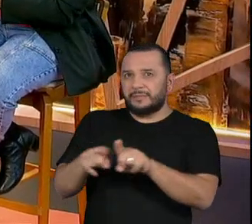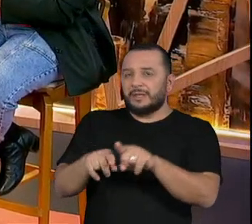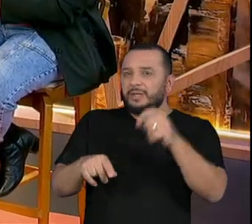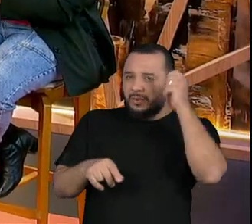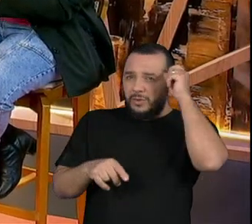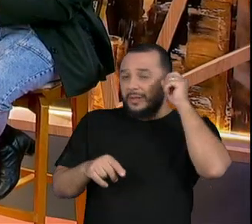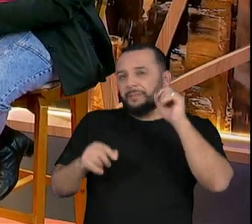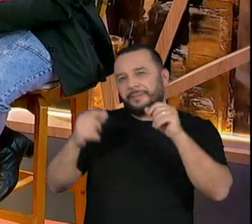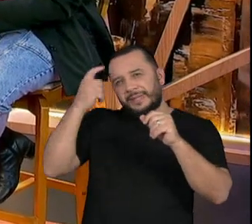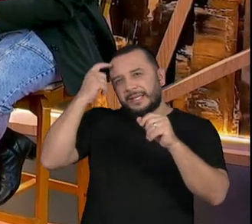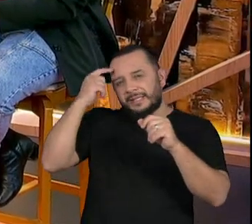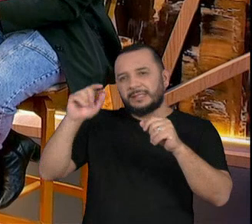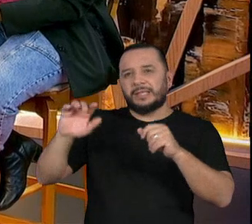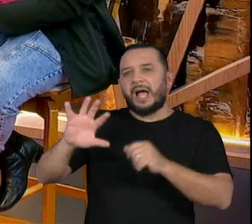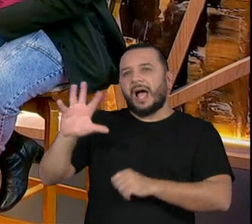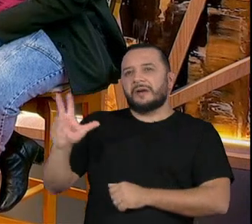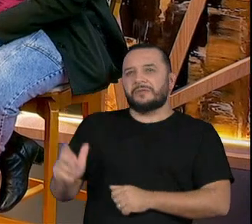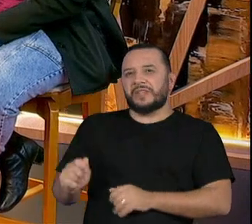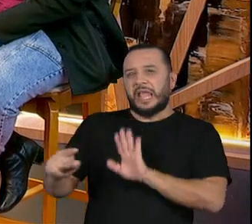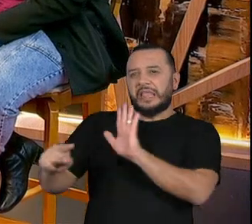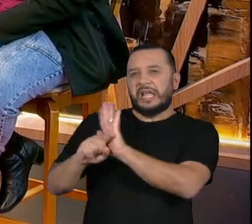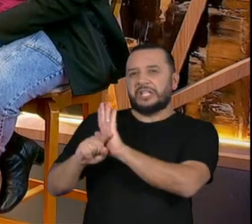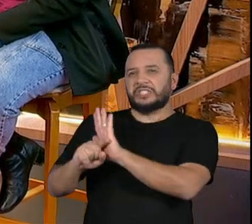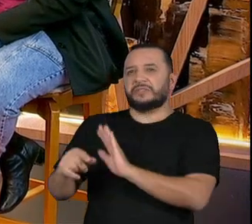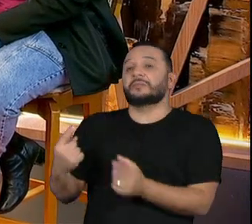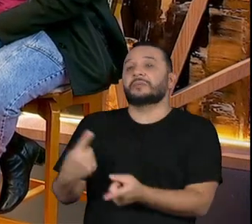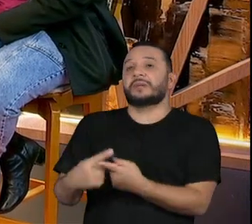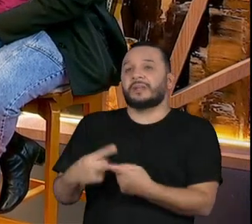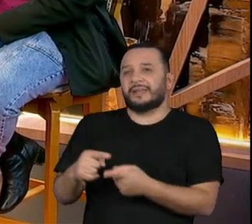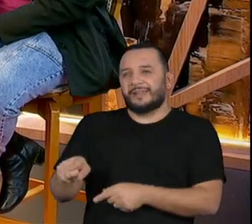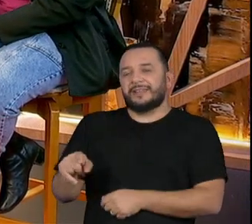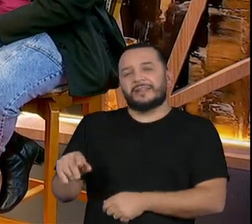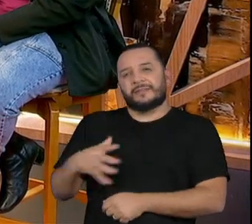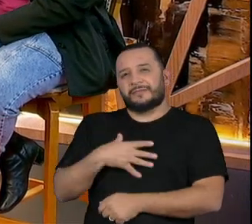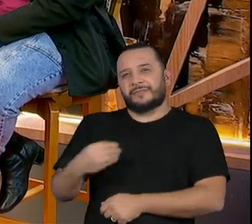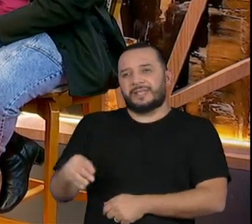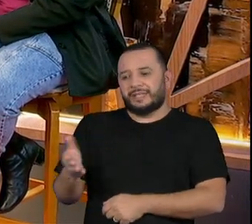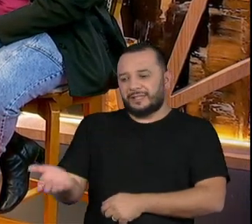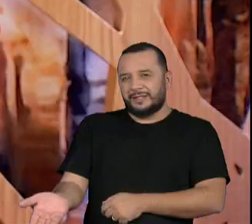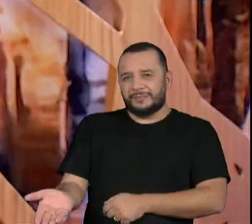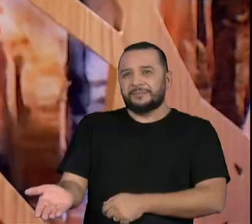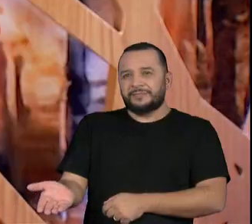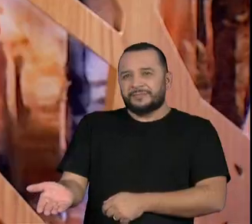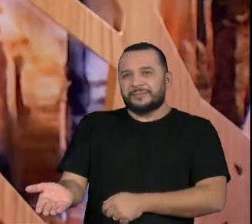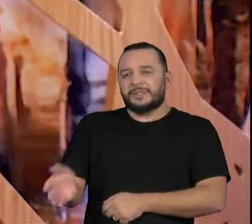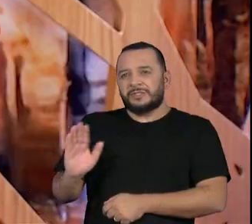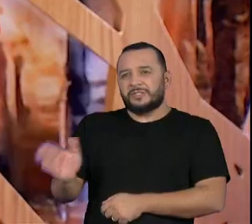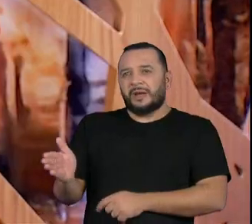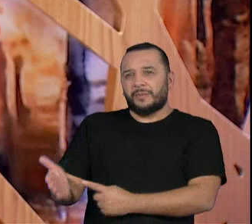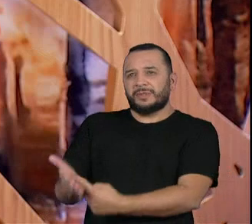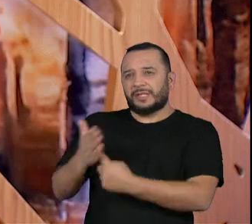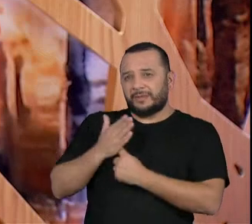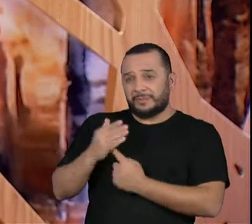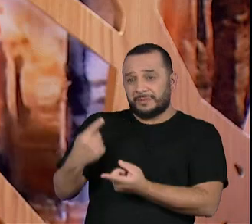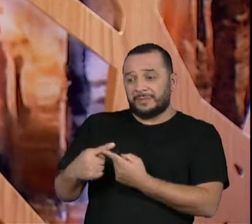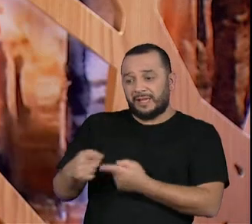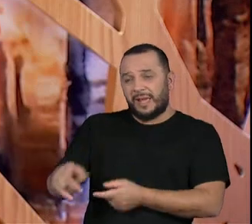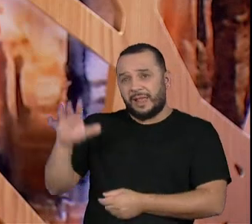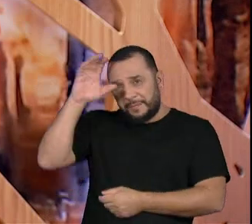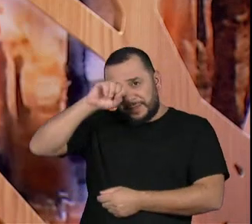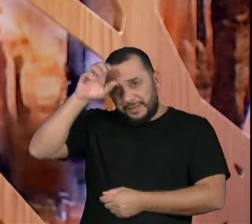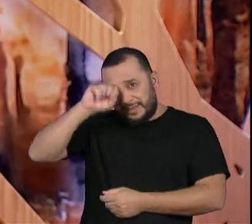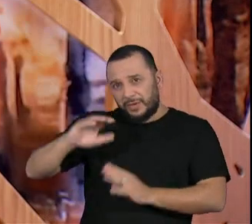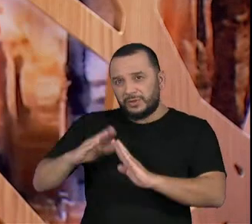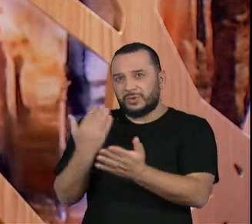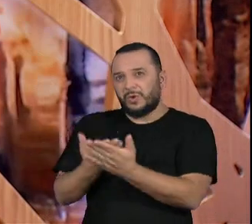algo negativo aqui no Brasil através da minha filha. Porque eu vim para cá uma mulher já. Então, eu não fui uma criança negra no Brasil, não fui